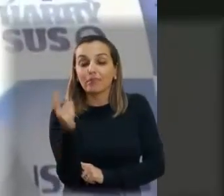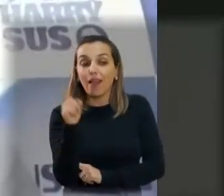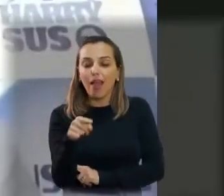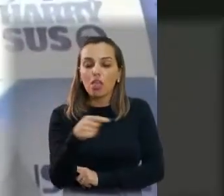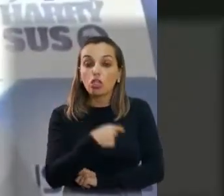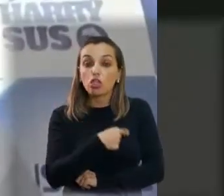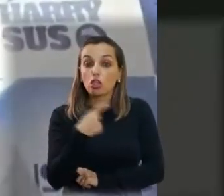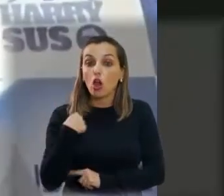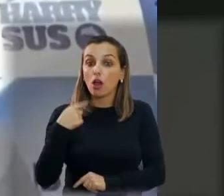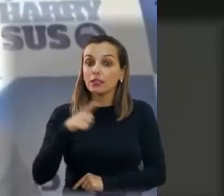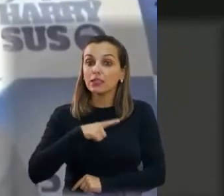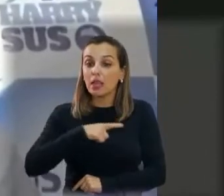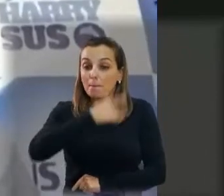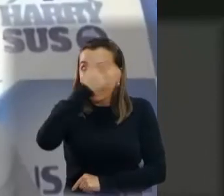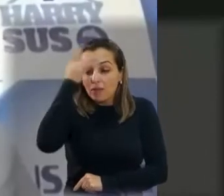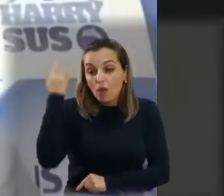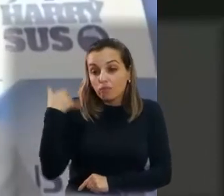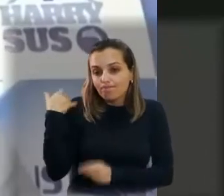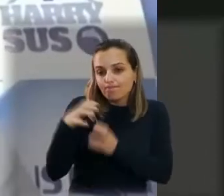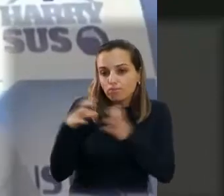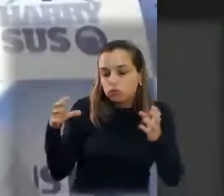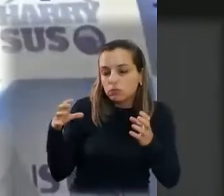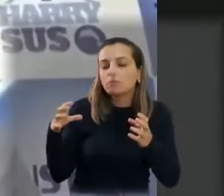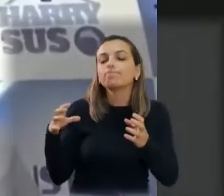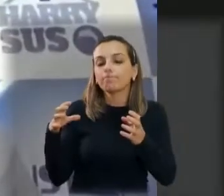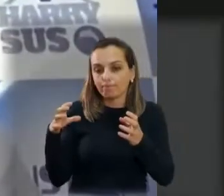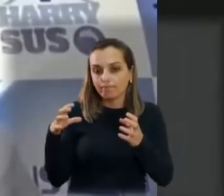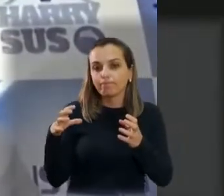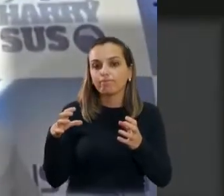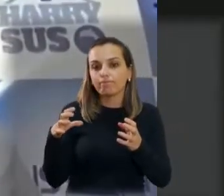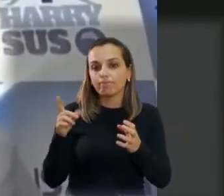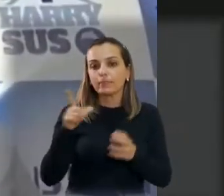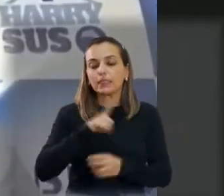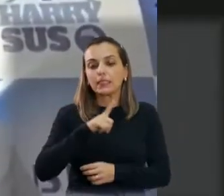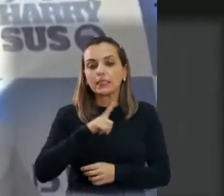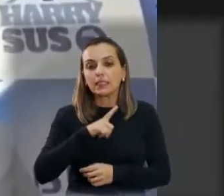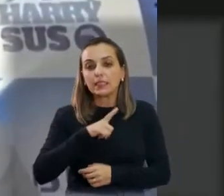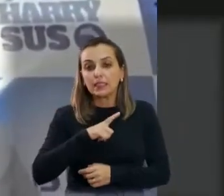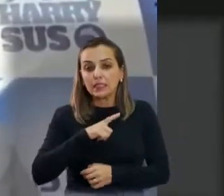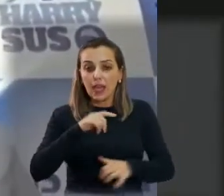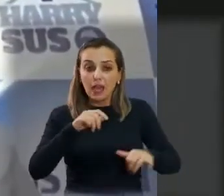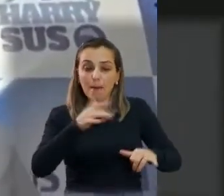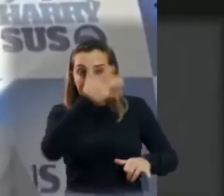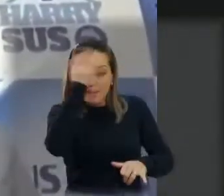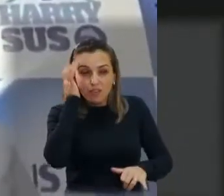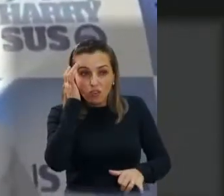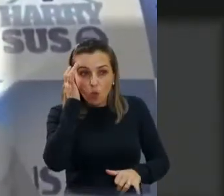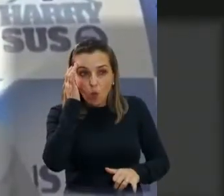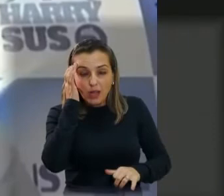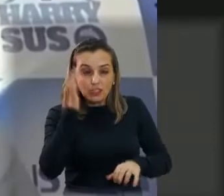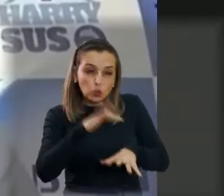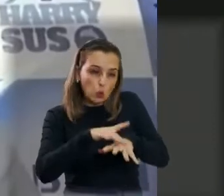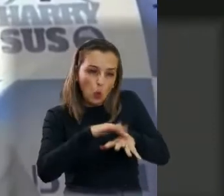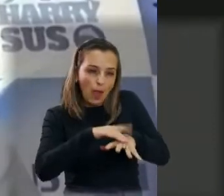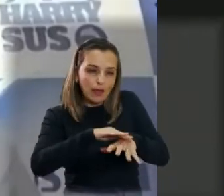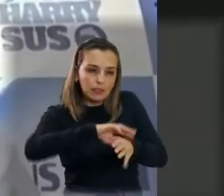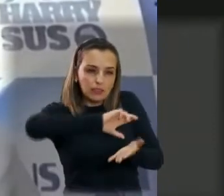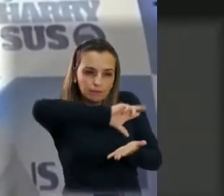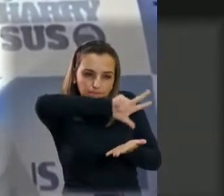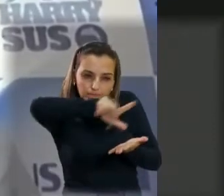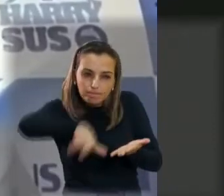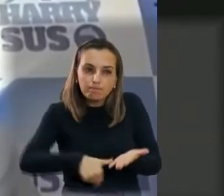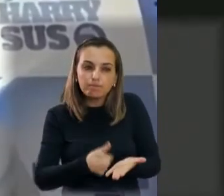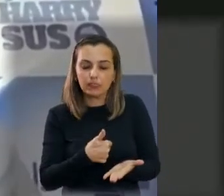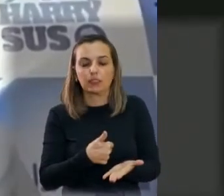temos os idosos, temos os que sofrem de comorbidades, e